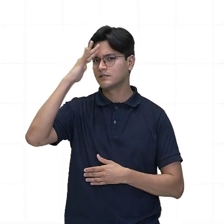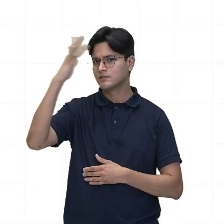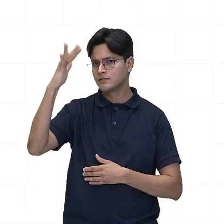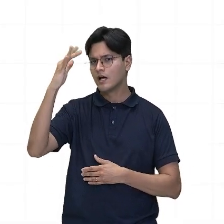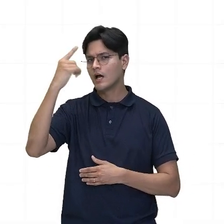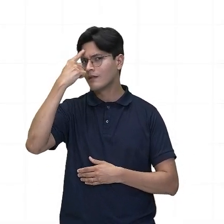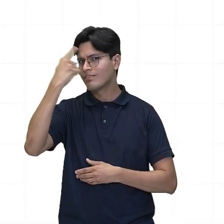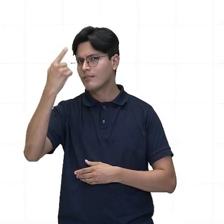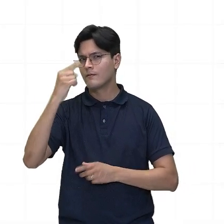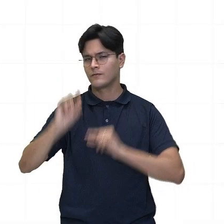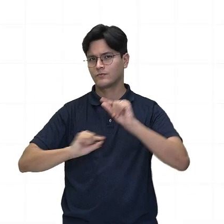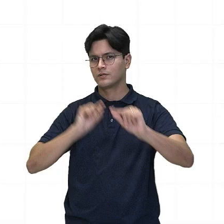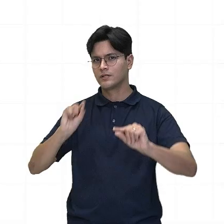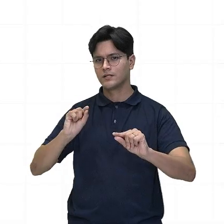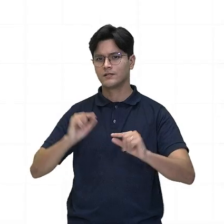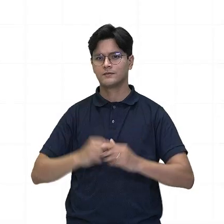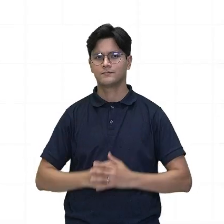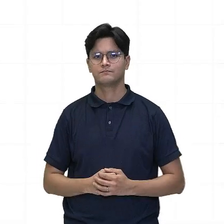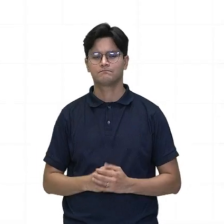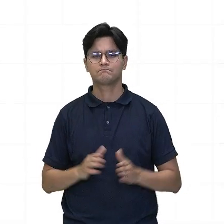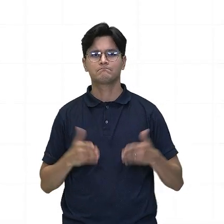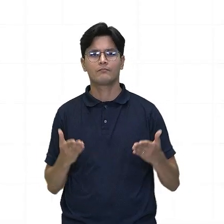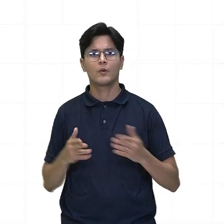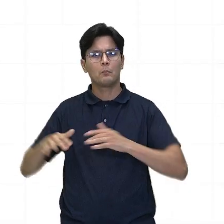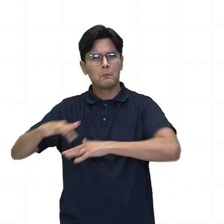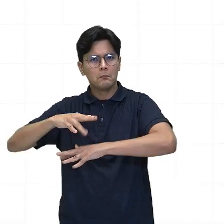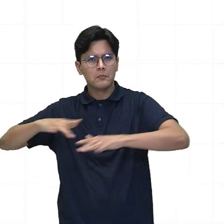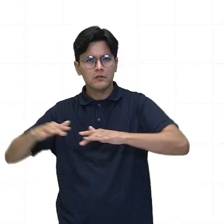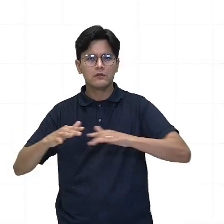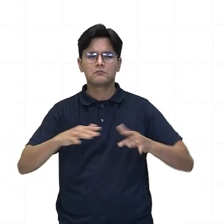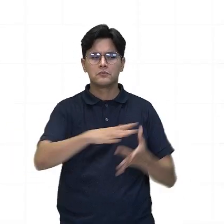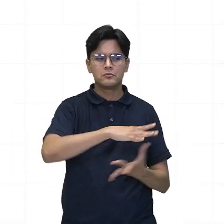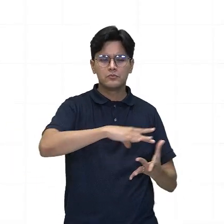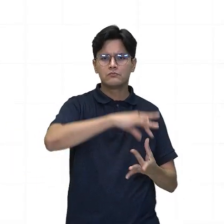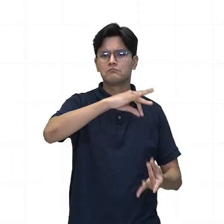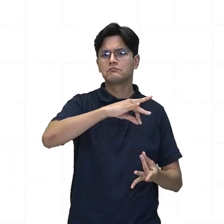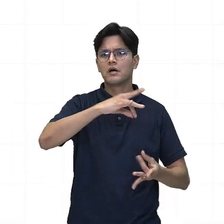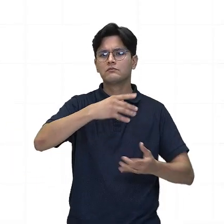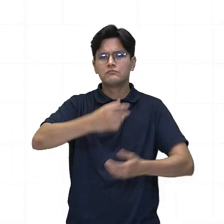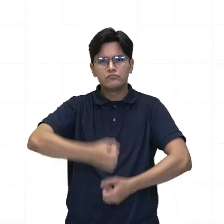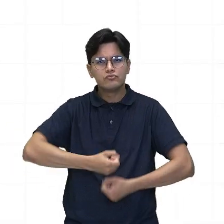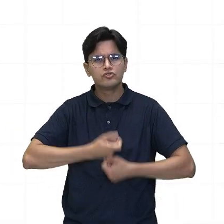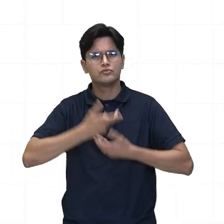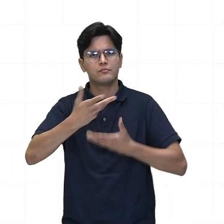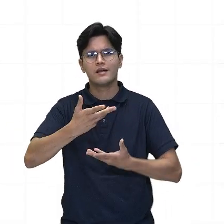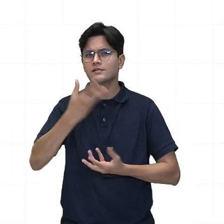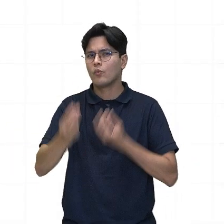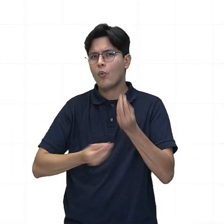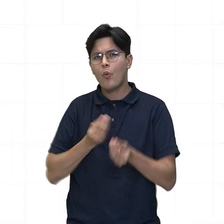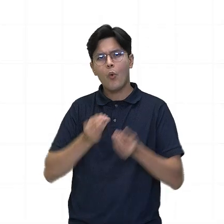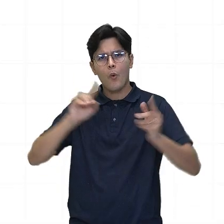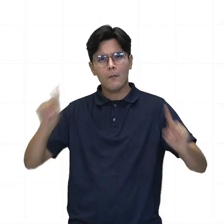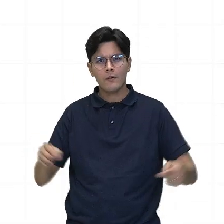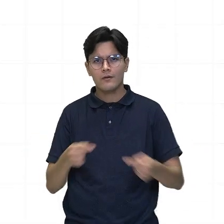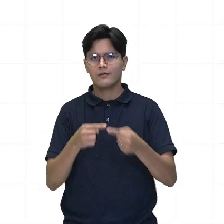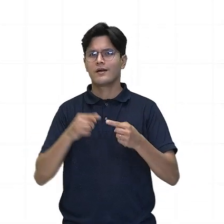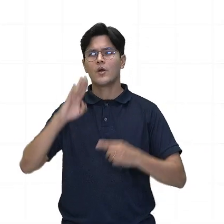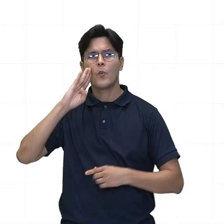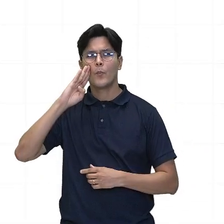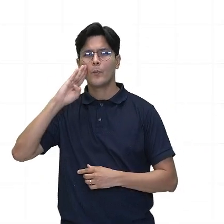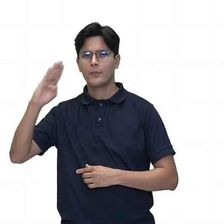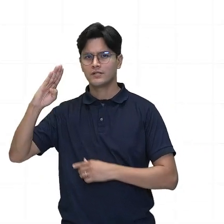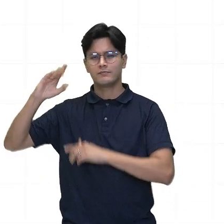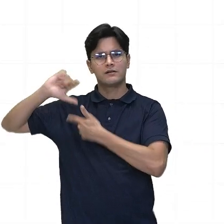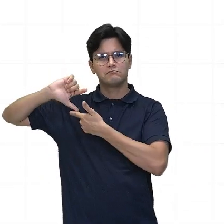vamos pensar como é que mística e espiritualidade se manifestam nas principais